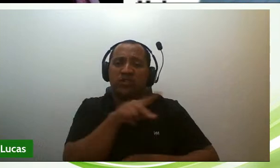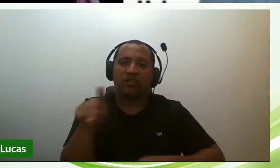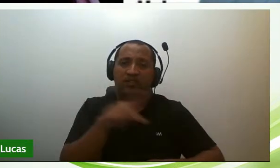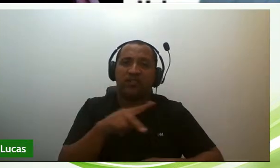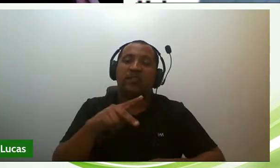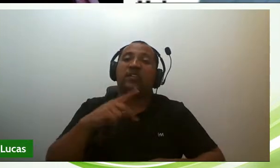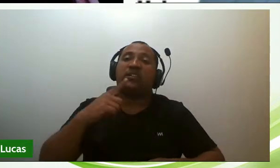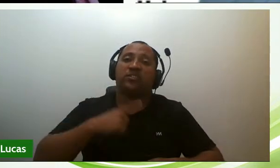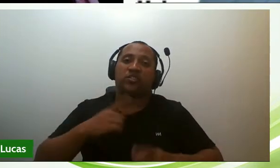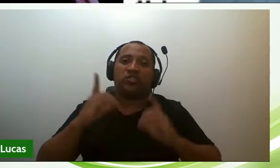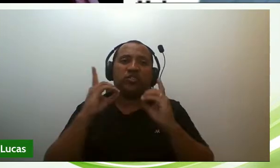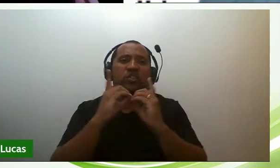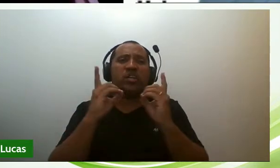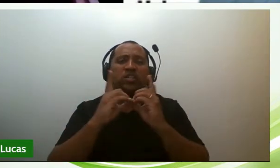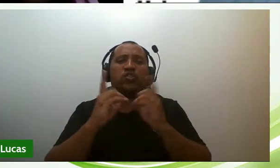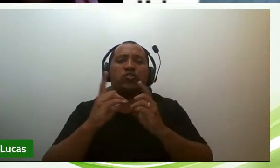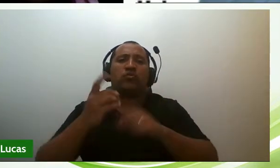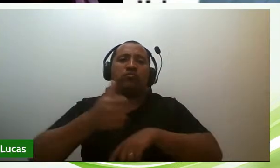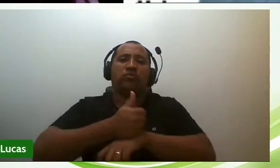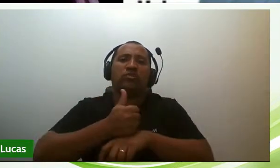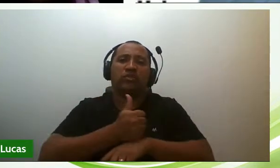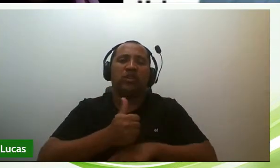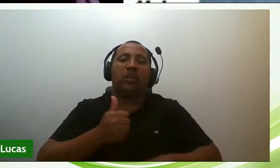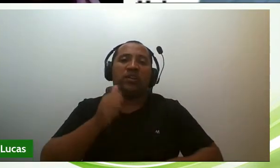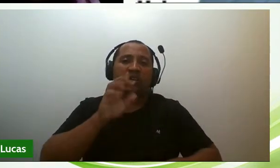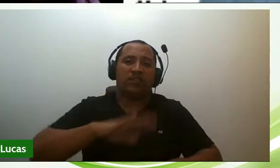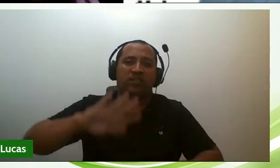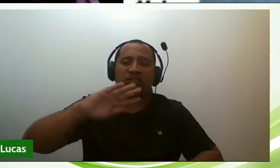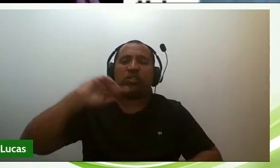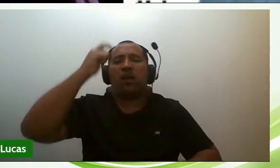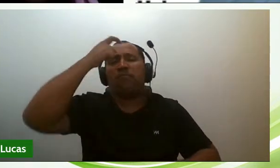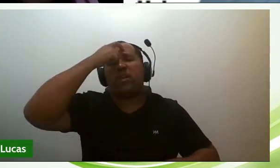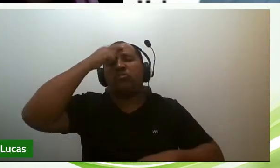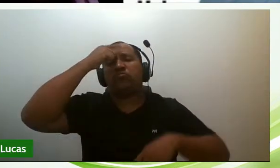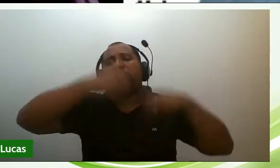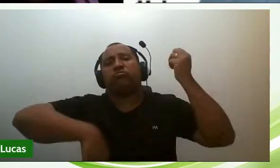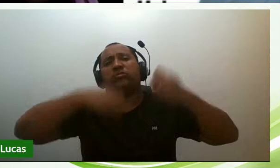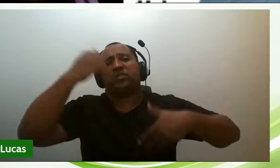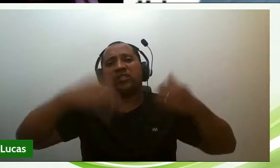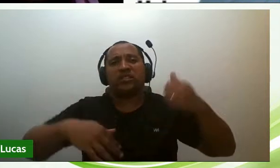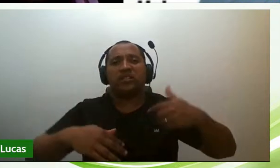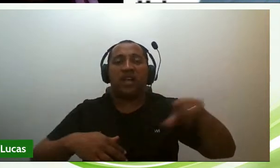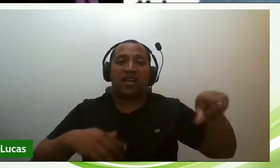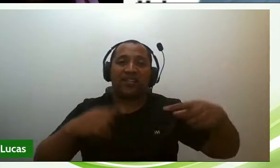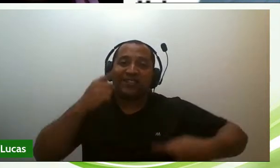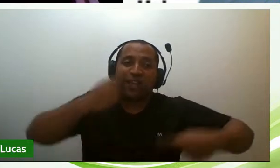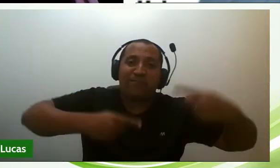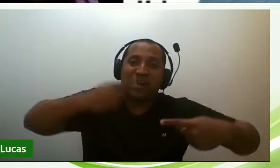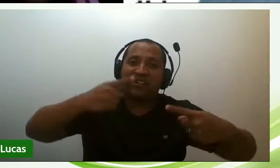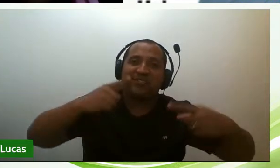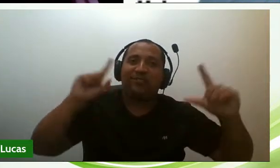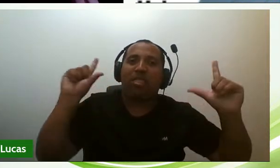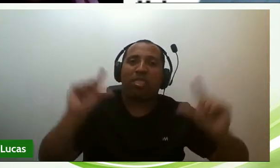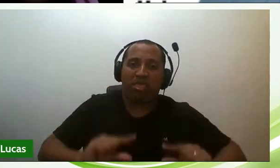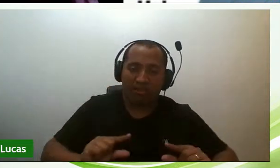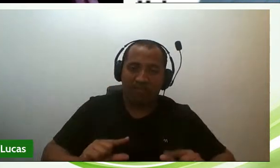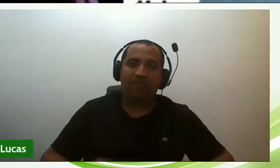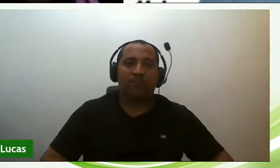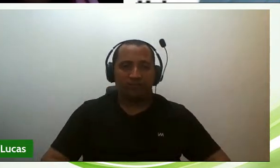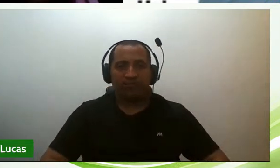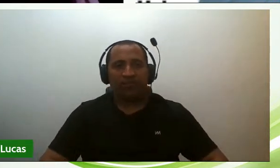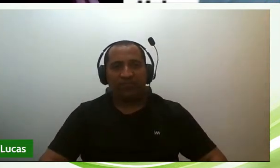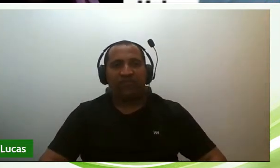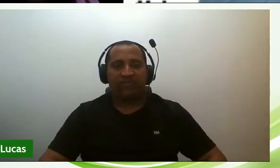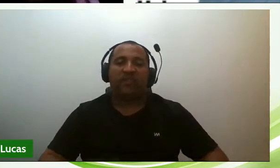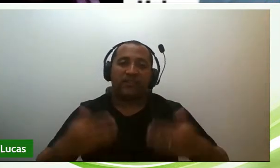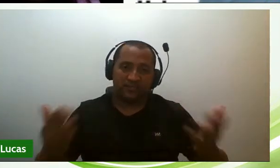apenas didático-profissional baseado na racionalidade, e isso inibe o debate acadêmico. Essa é a consideração do Everaldo. Aí,